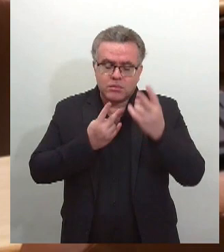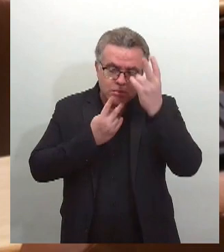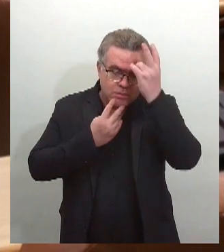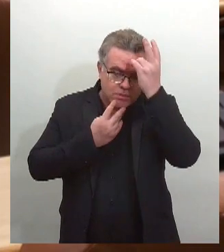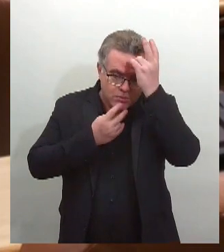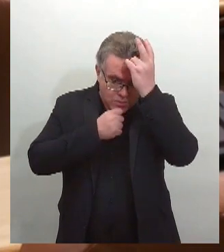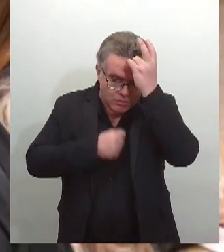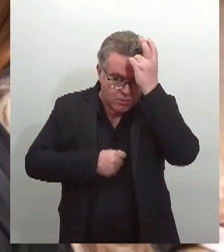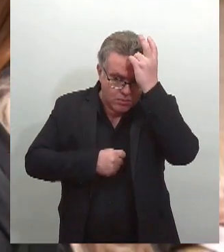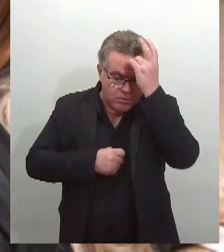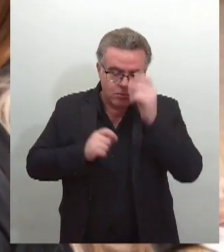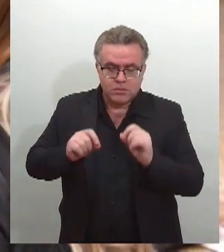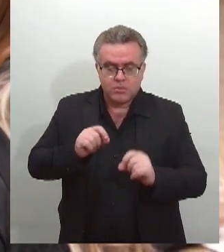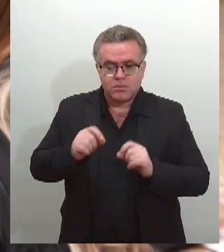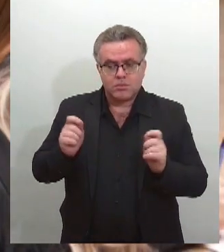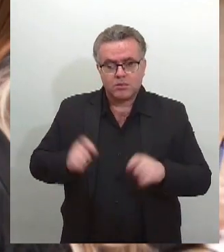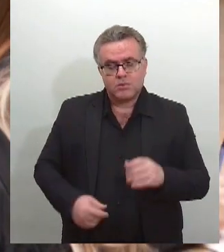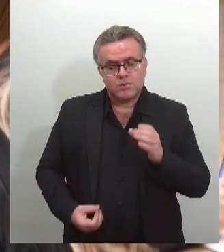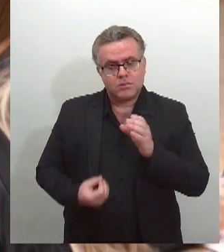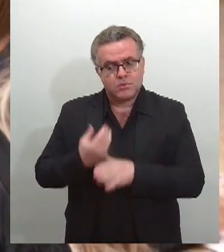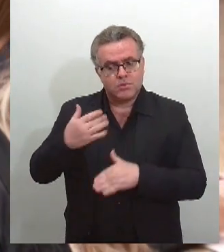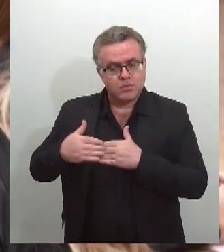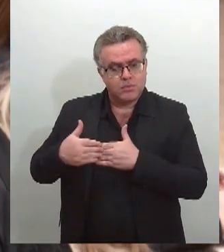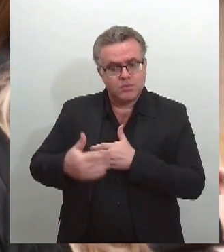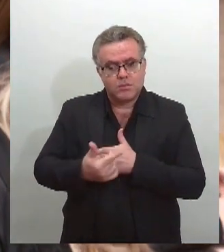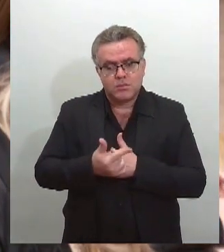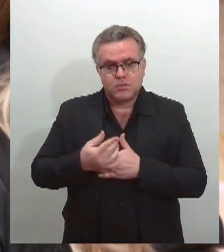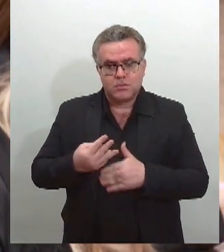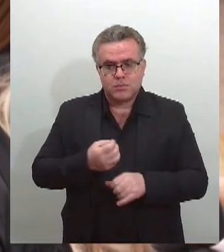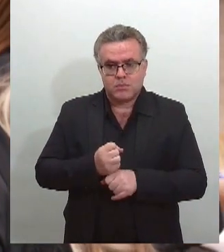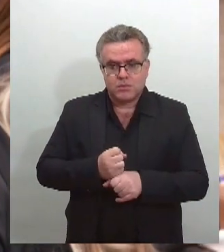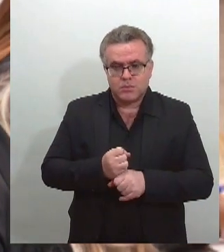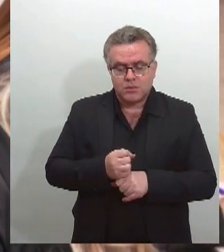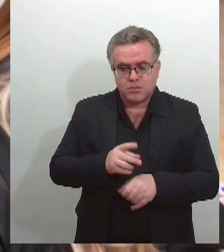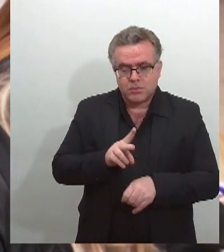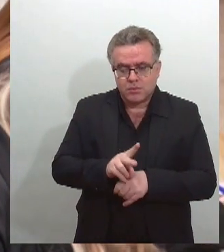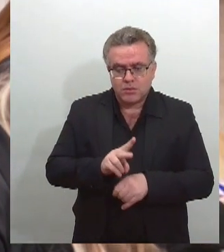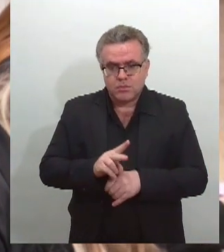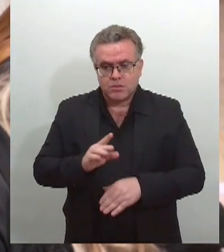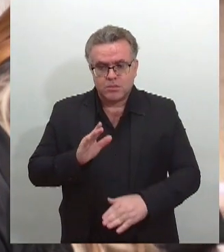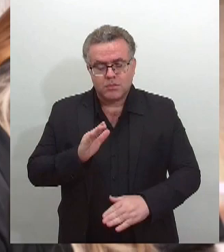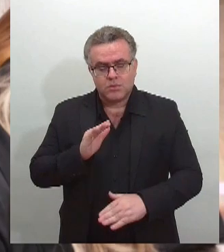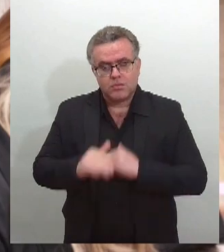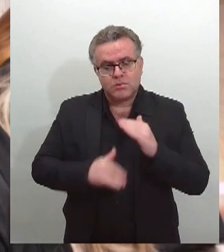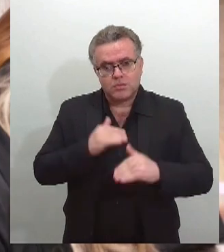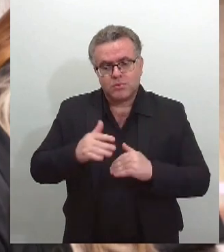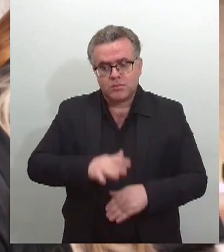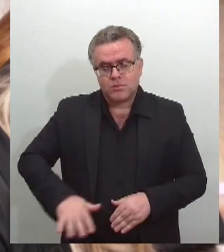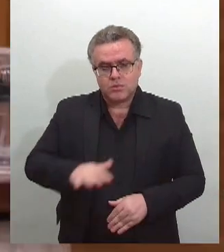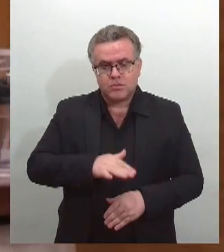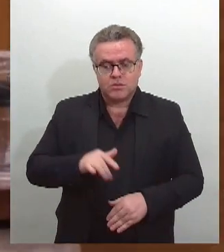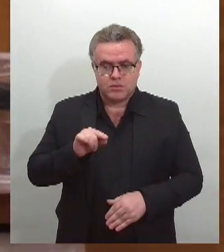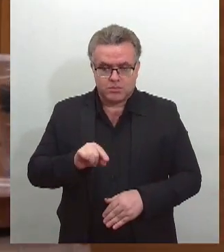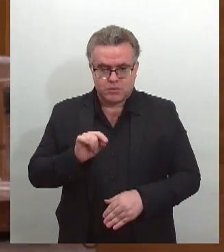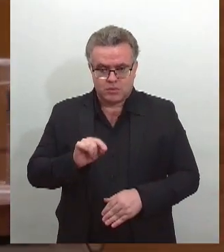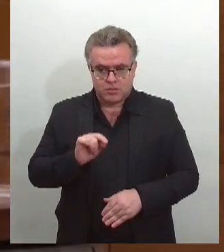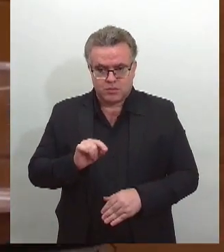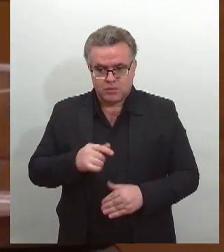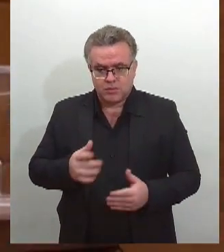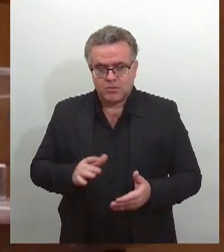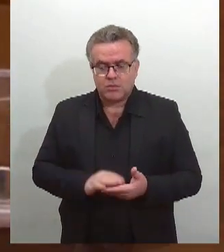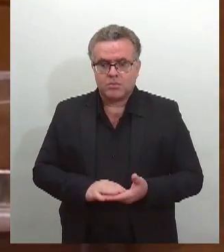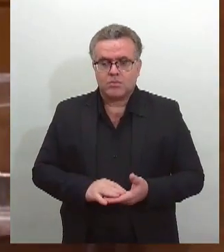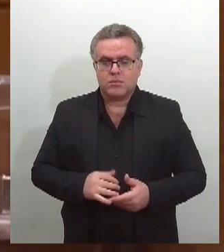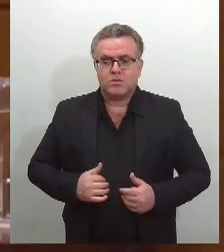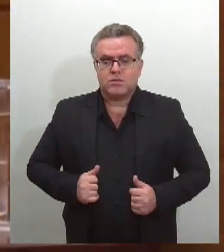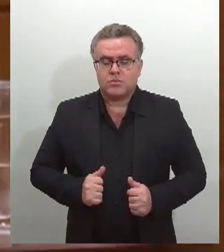entidade criada há mais de 23 anos, voltada ao desenvolvimento do setor de ovinos e caprinos do estado. Ao usar